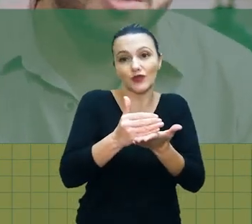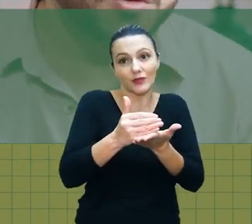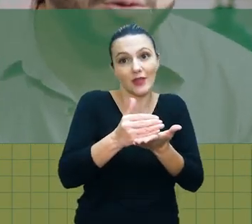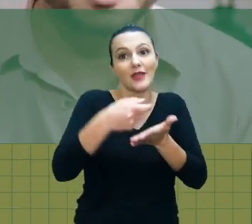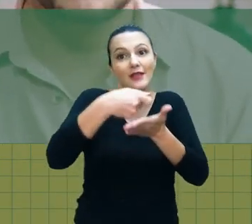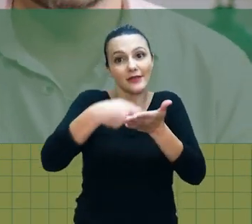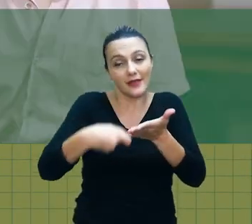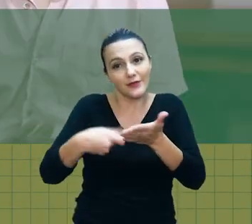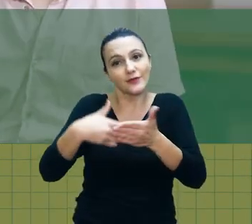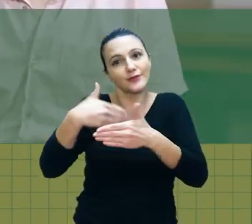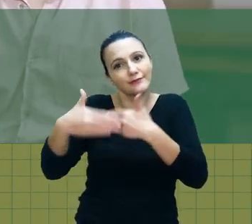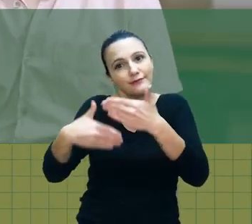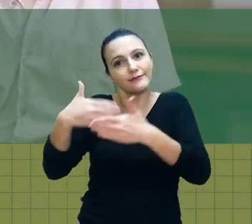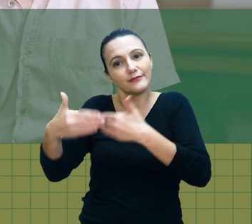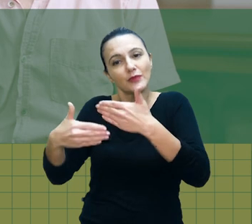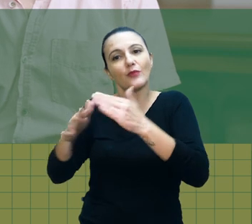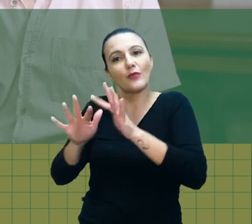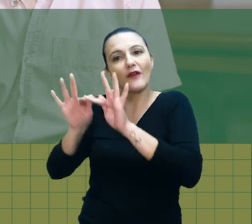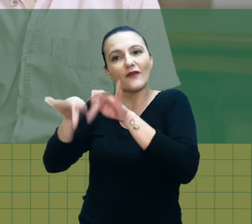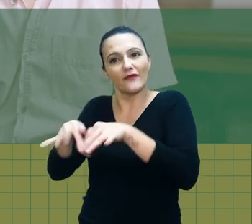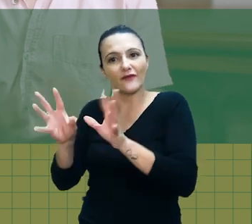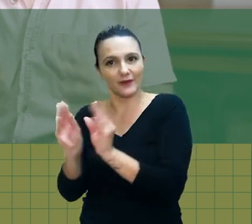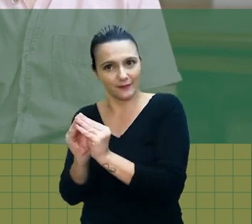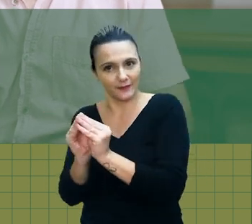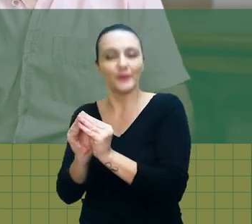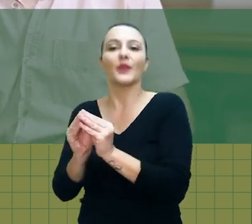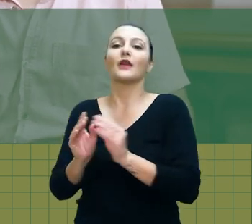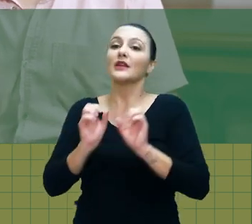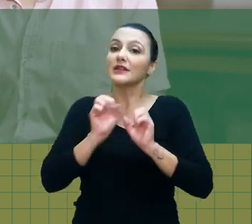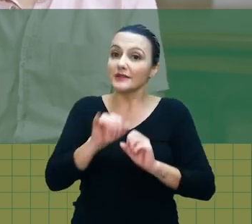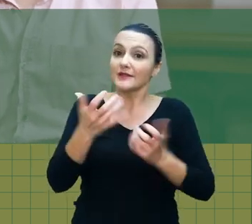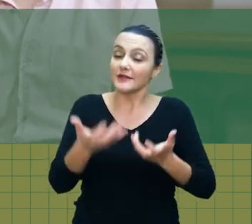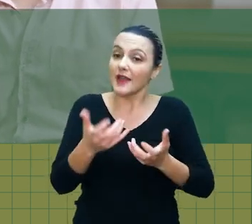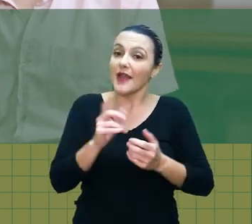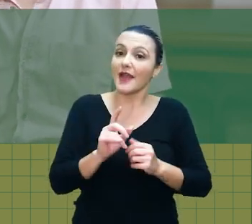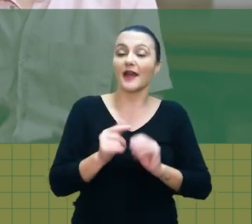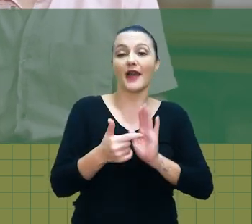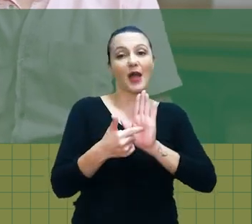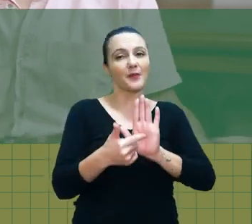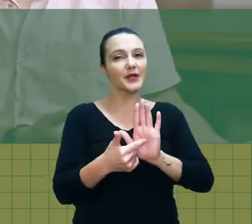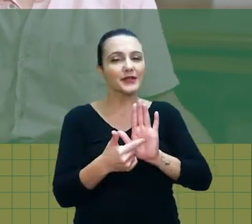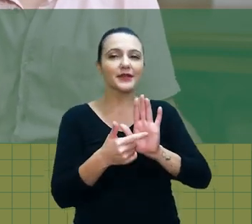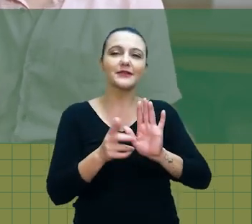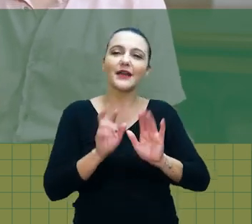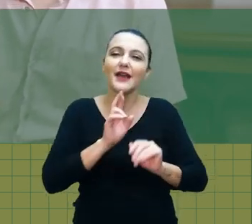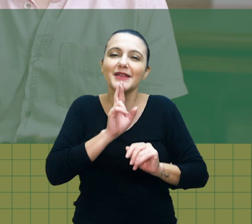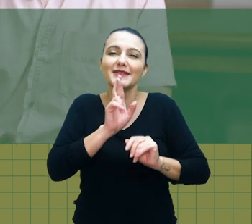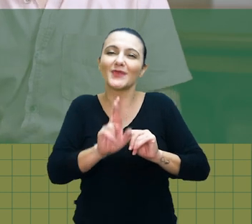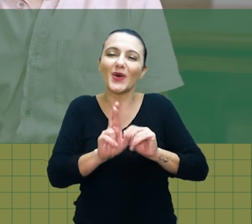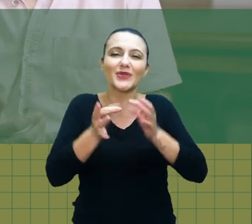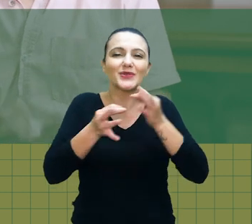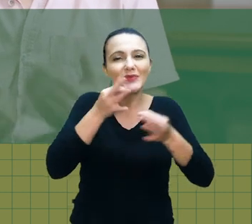ser concluídos. Caso, né, se queira apresentar alguma espécie de resposta alternativa à